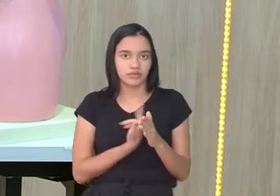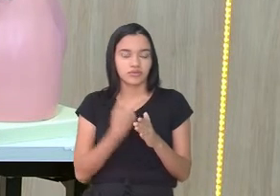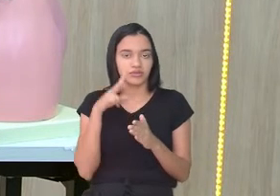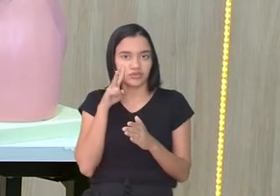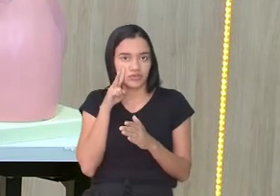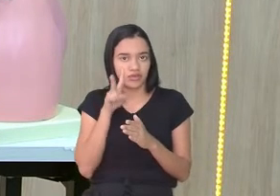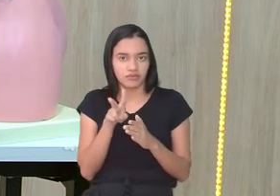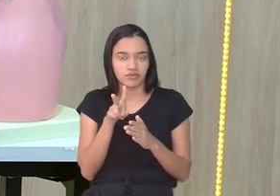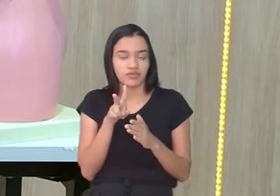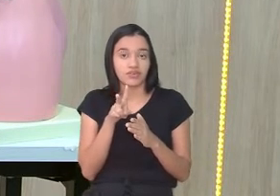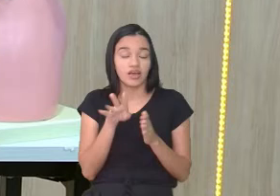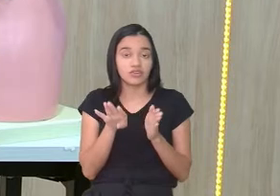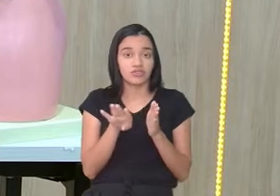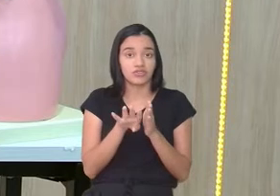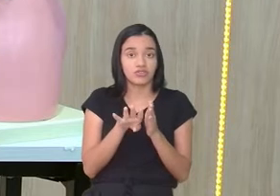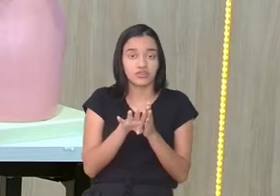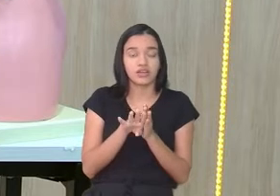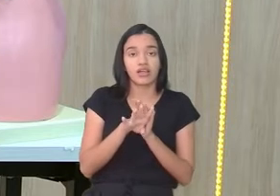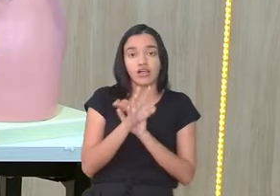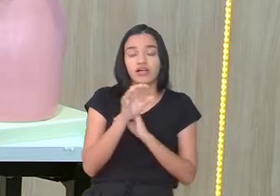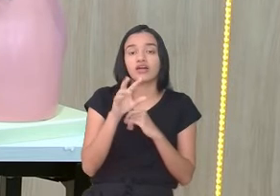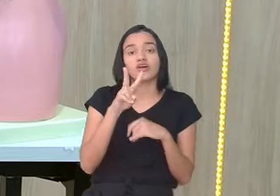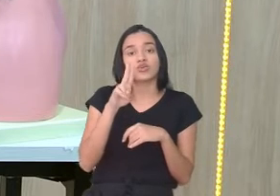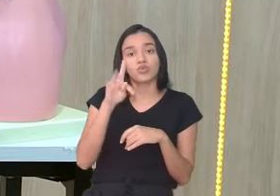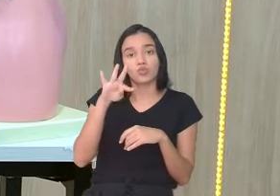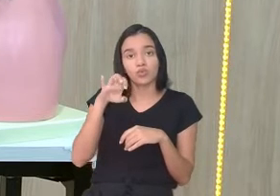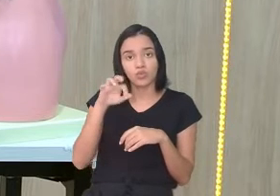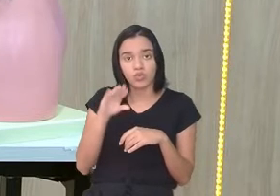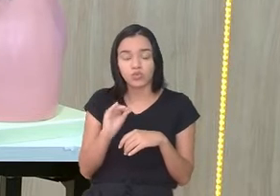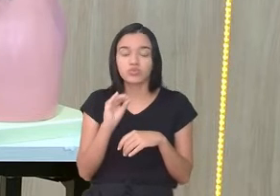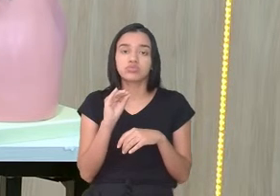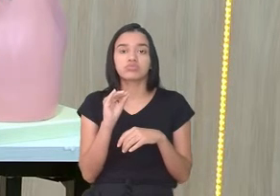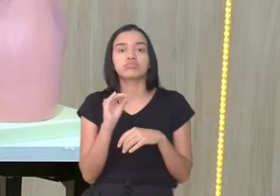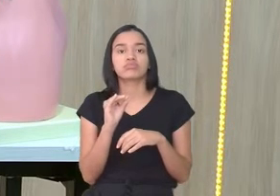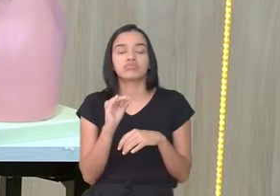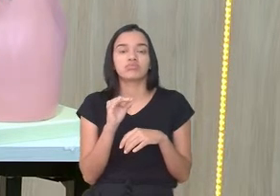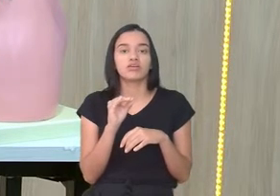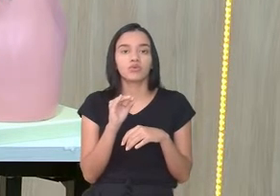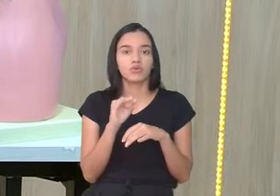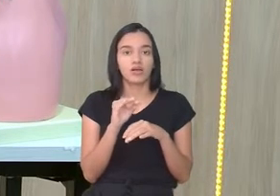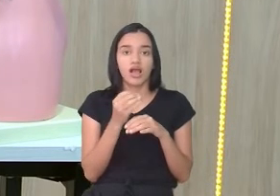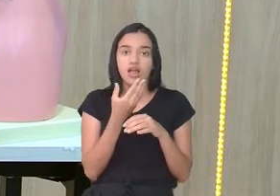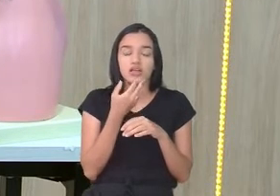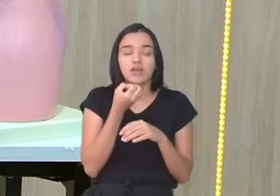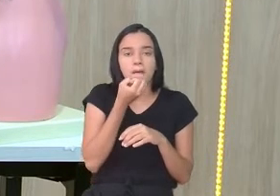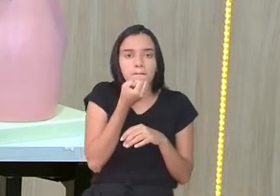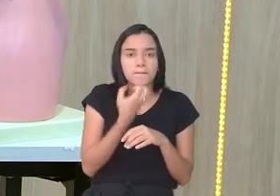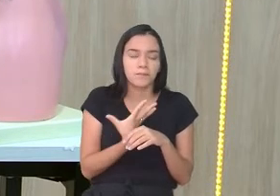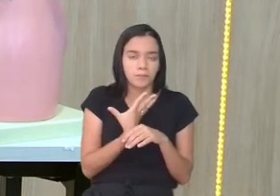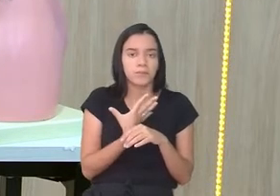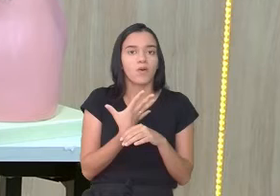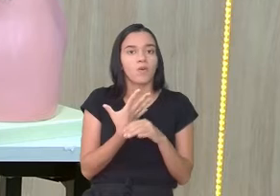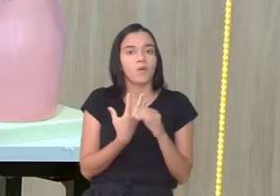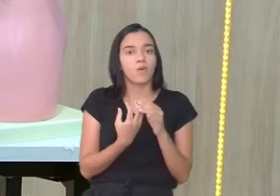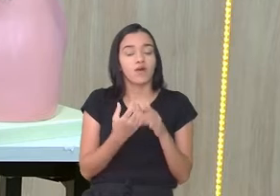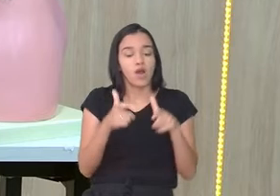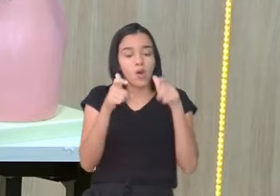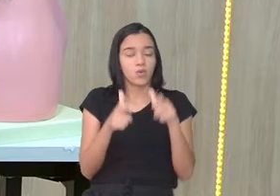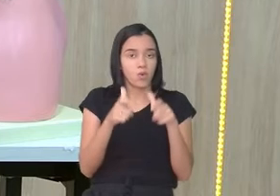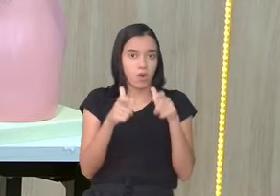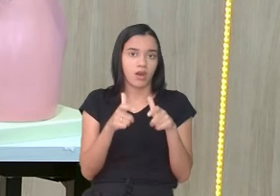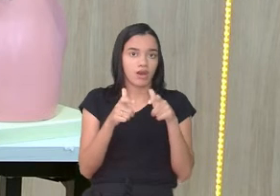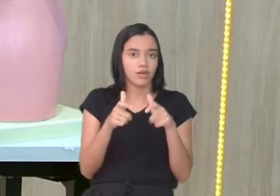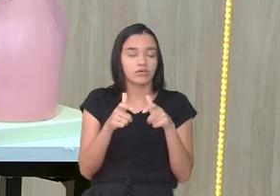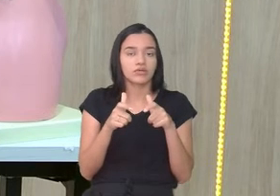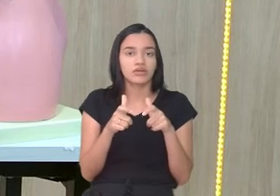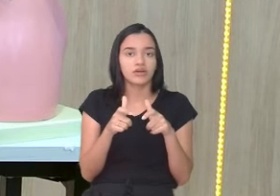ele chega ao útero, ele precisa encontrar um ambiente que acomode realmente, que tenha um local adequado